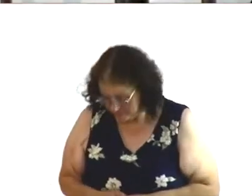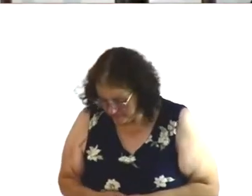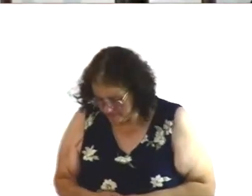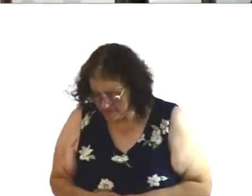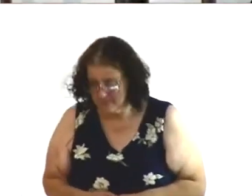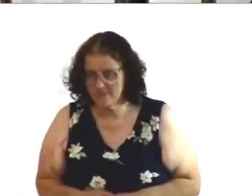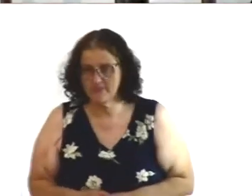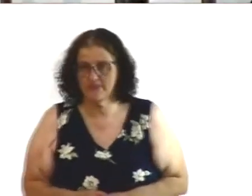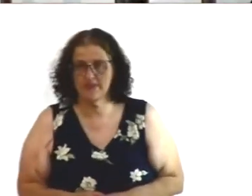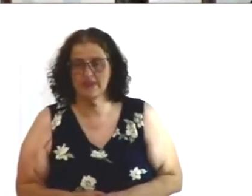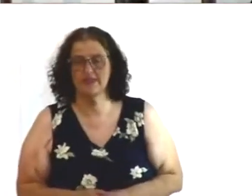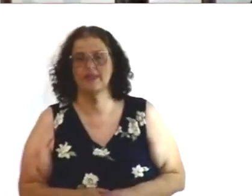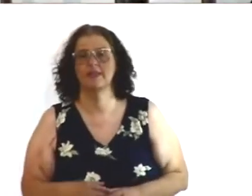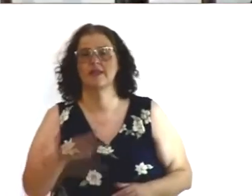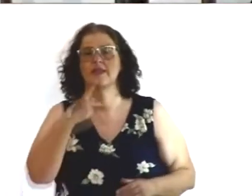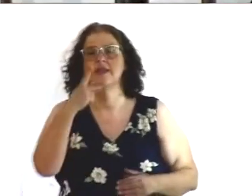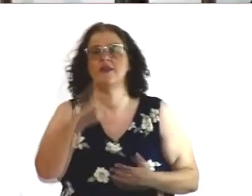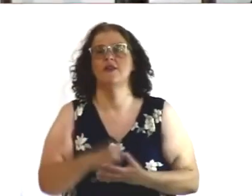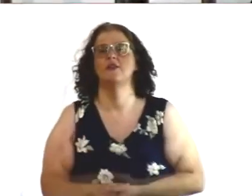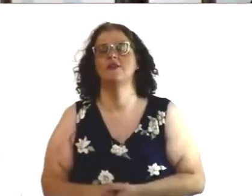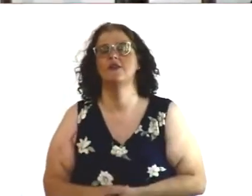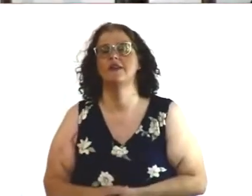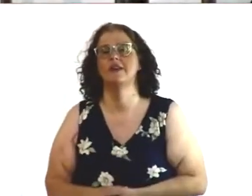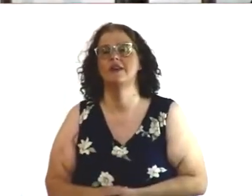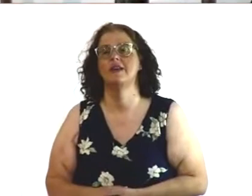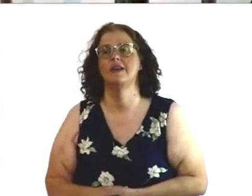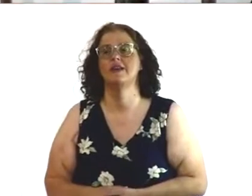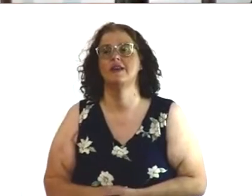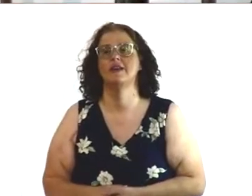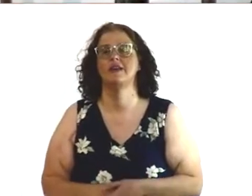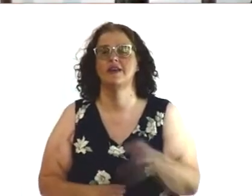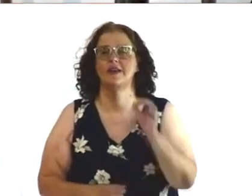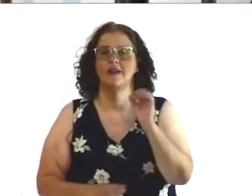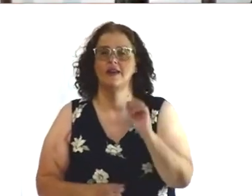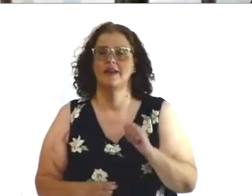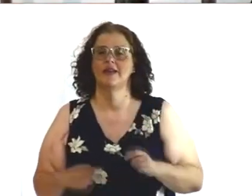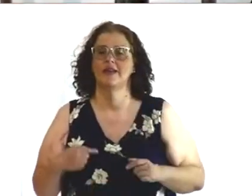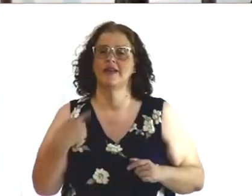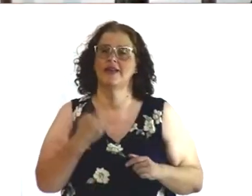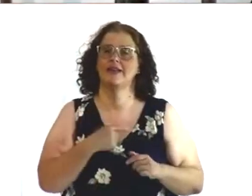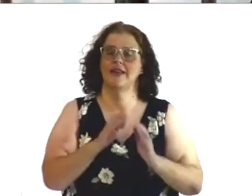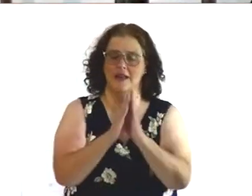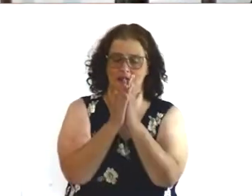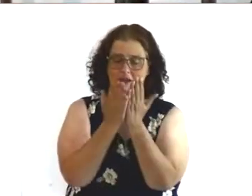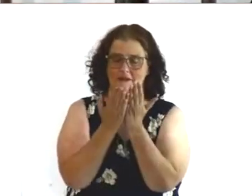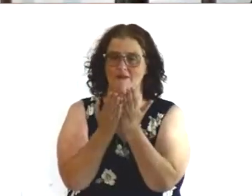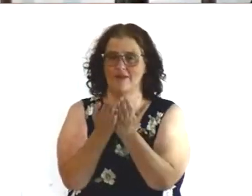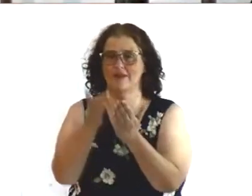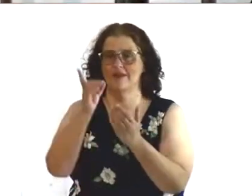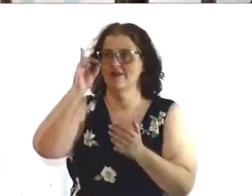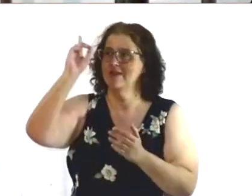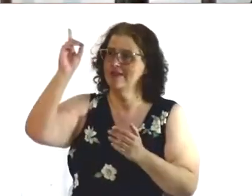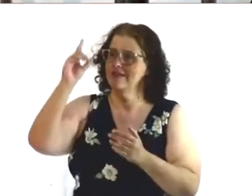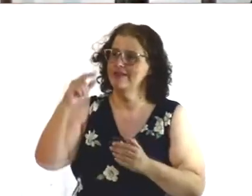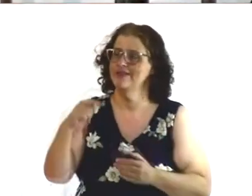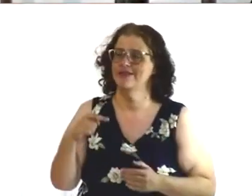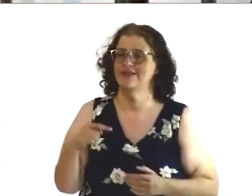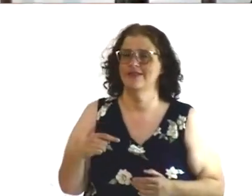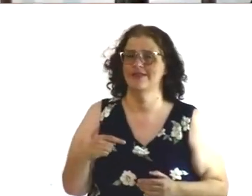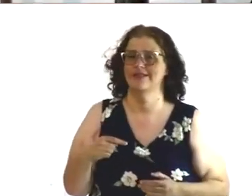seus estados de fé, certamente a palavra de Deus lida e pregada será o